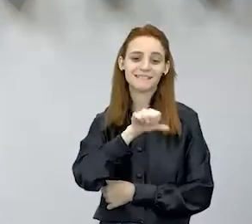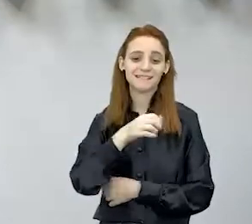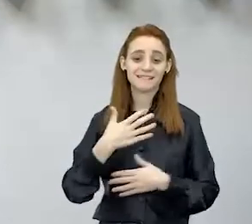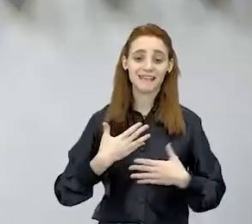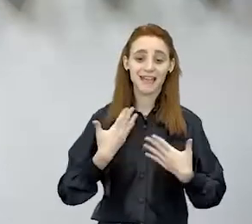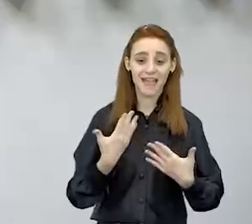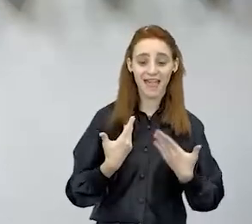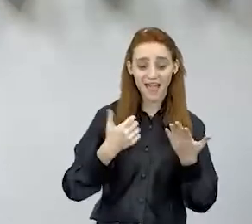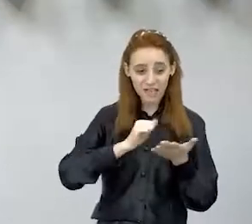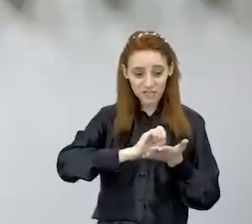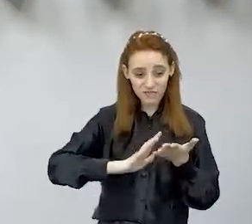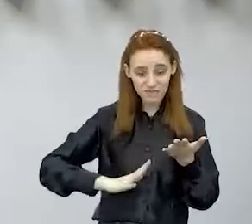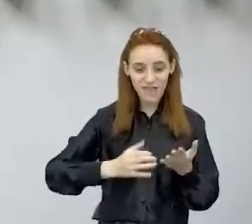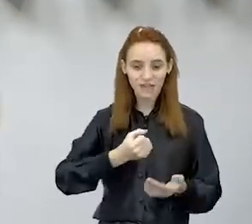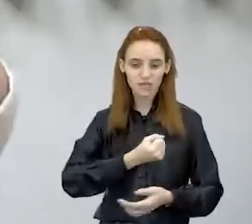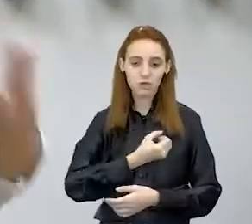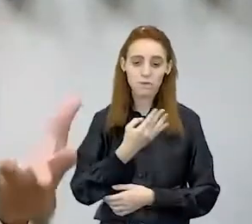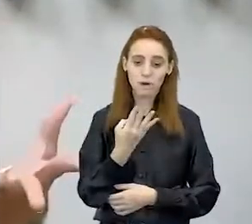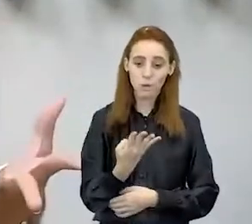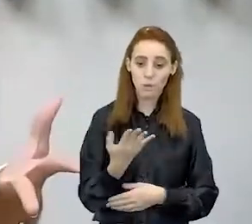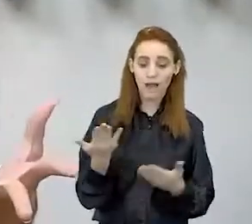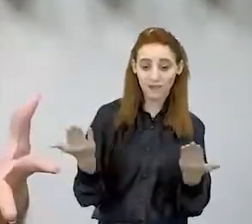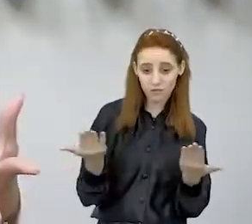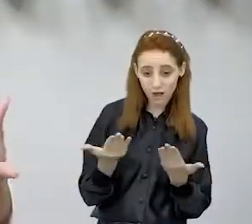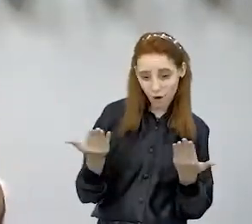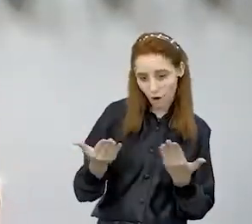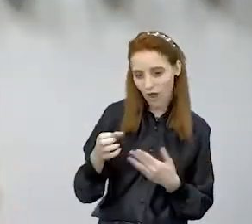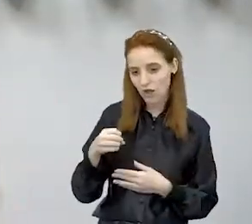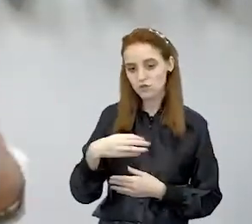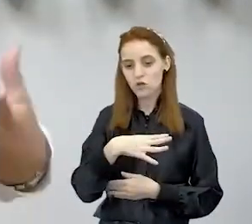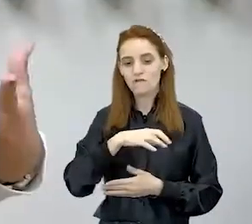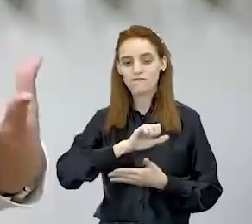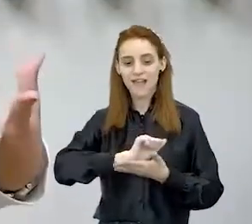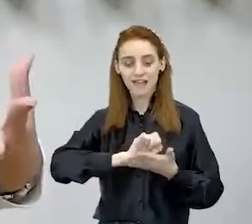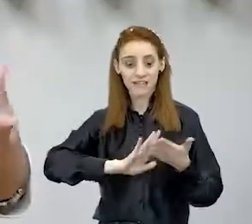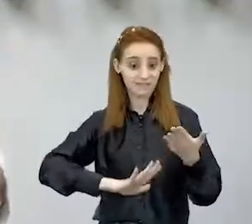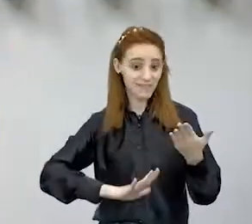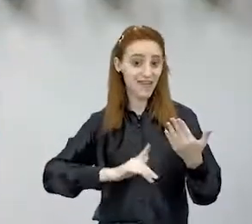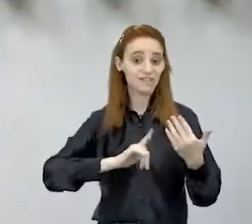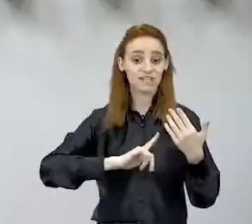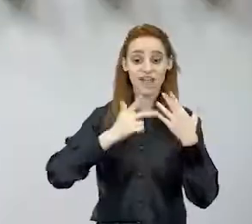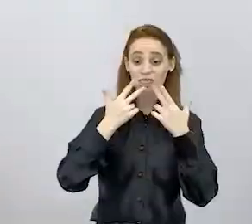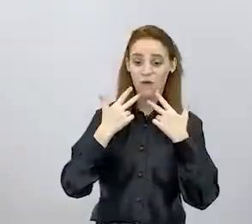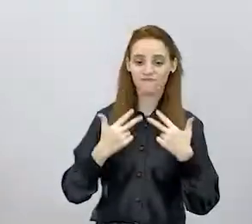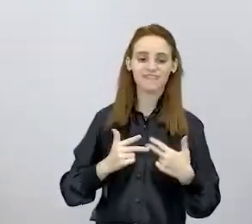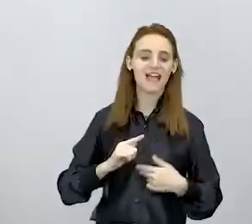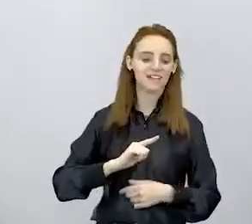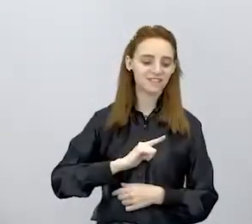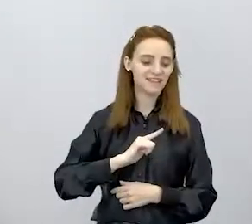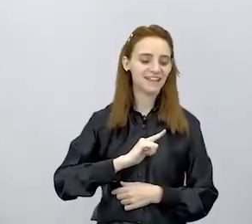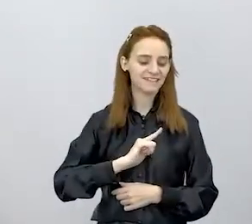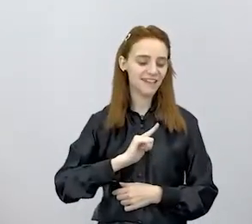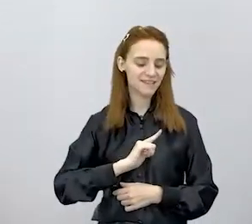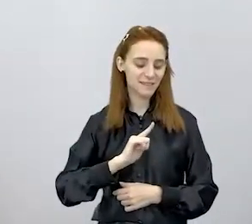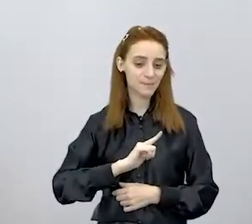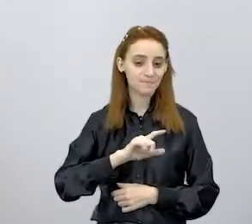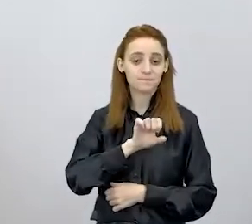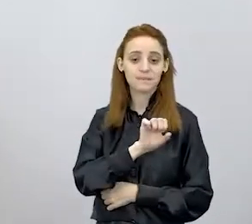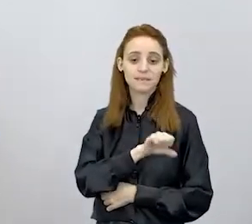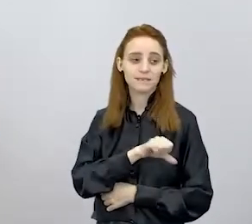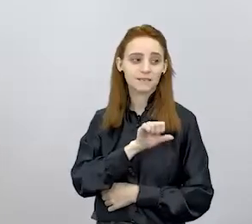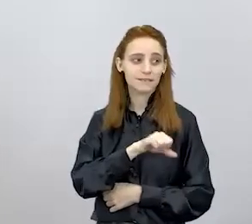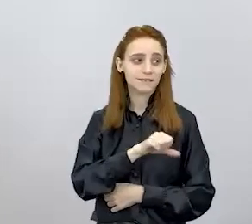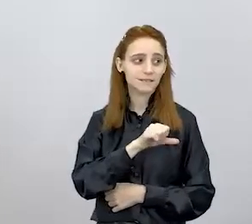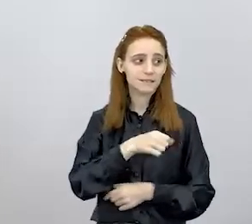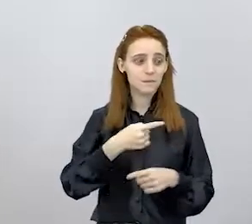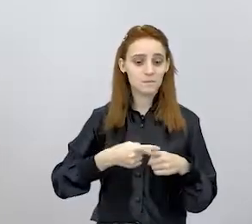atividade 4, nova atividade e com muitas novidades? Muitas novidades, porque agora nós teremos